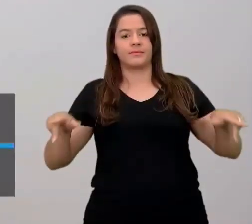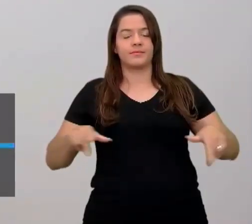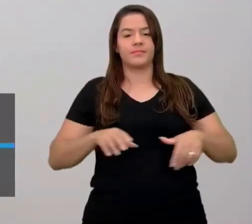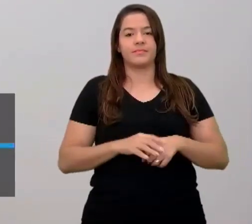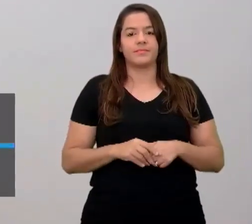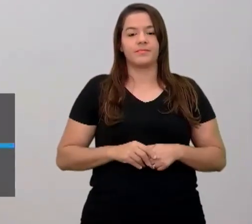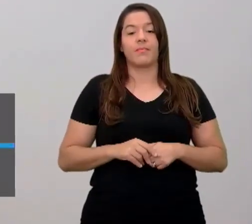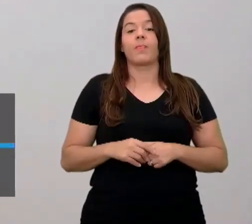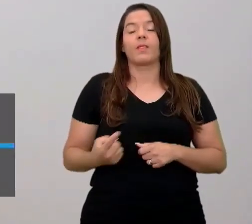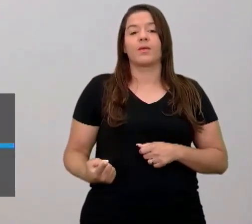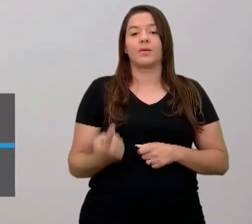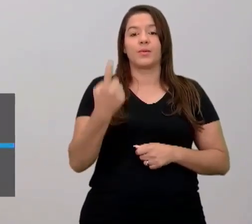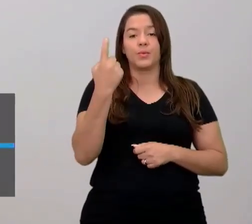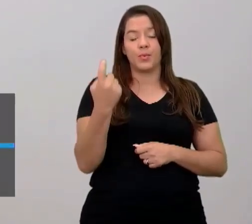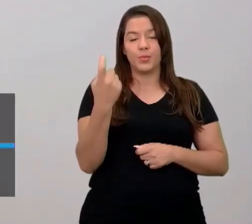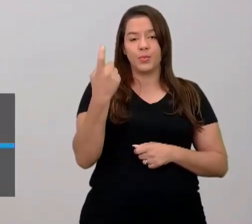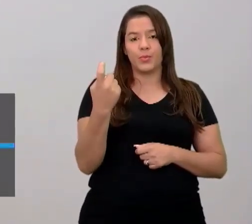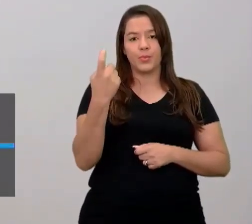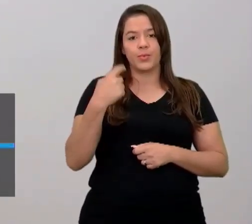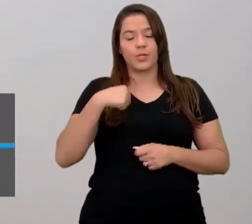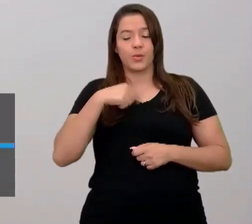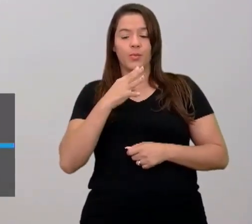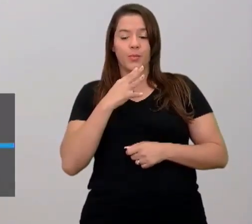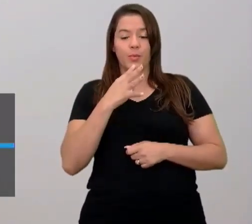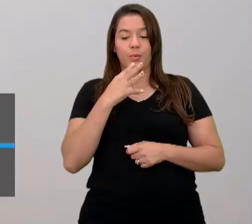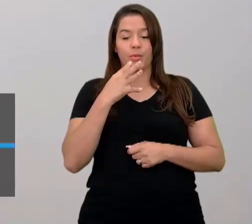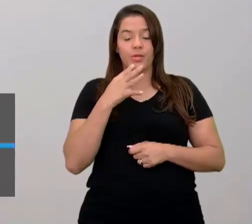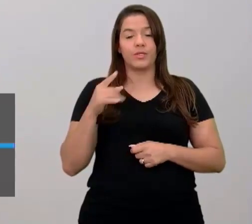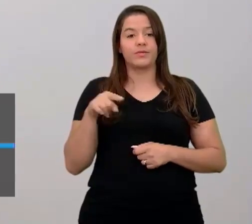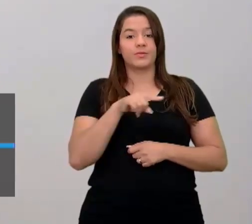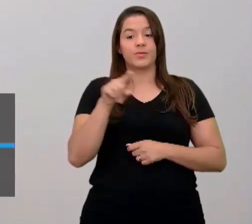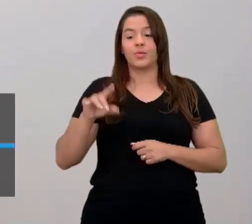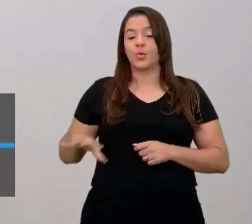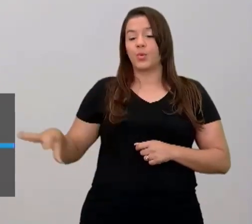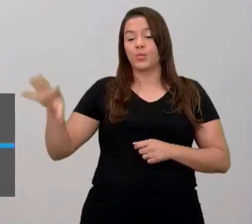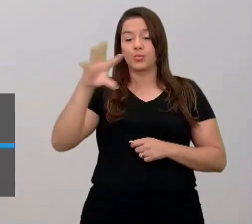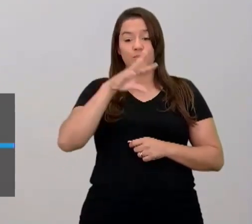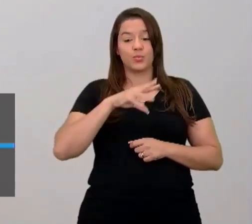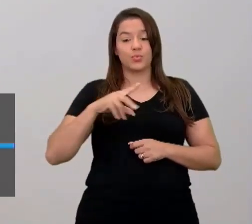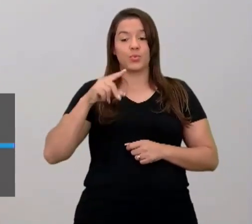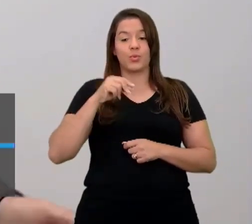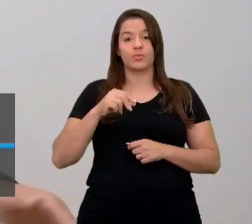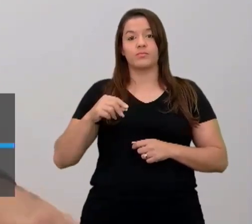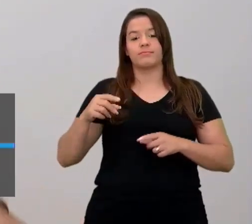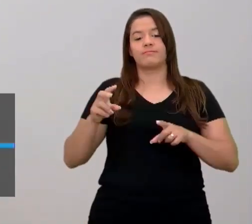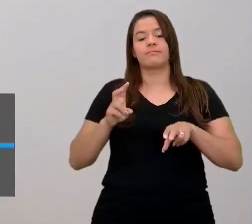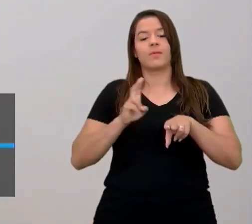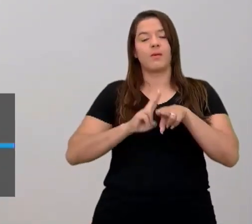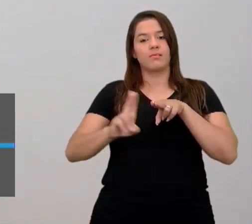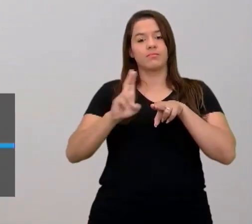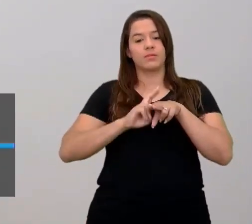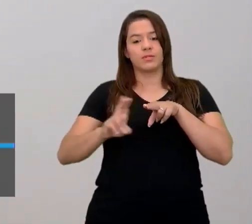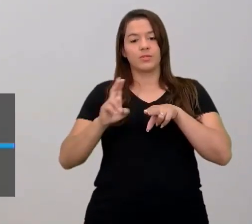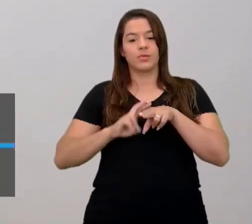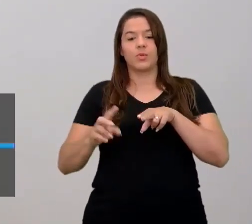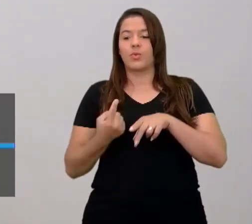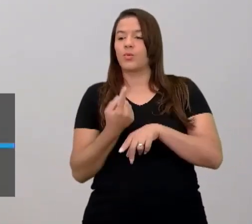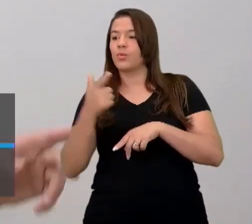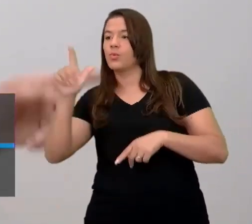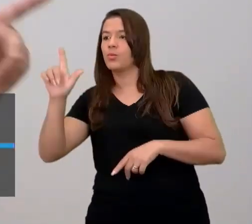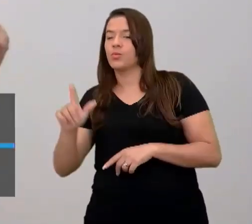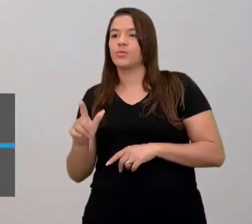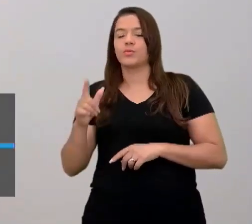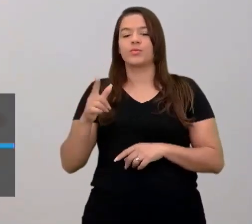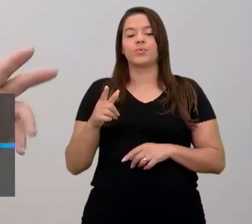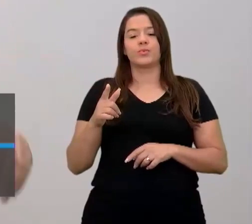o único bairro que eu conheço de uma grande metrópole que é servido por todos os ramais de metrô, com exceção da linha Lilás.